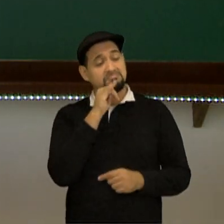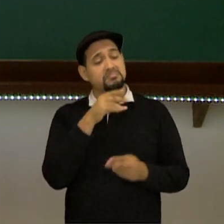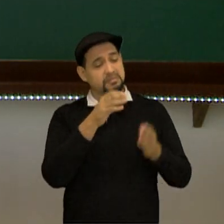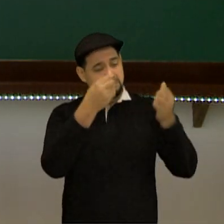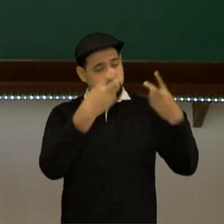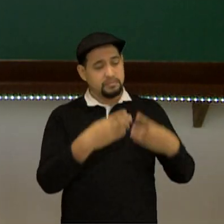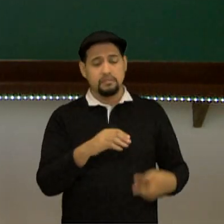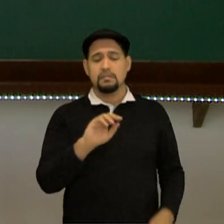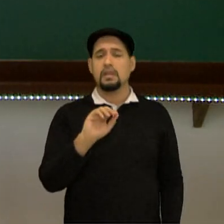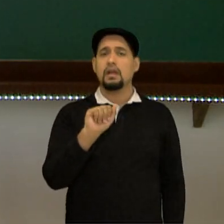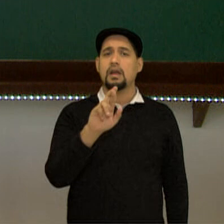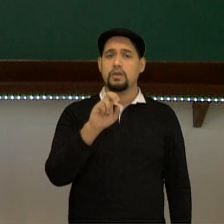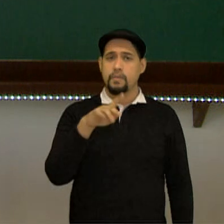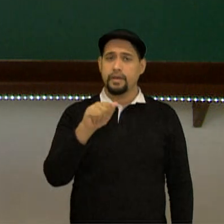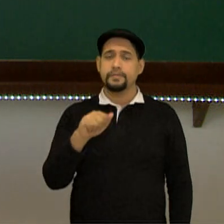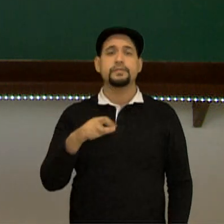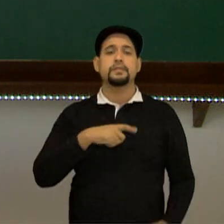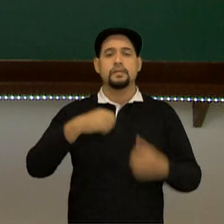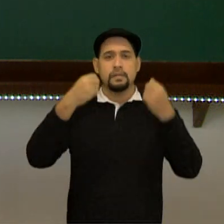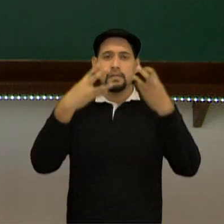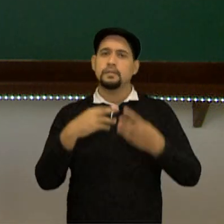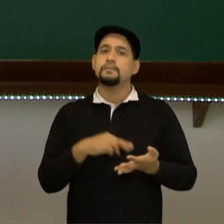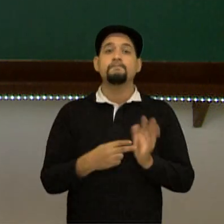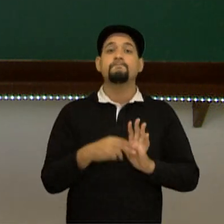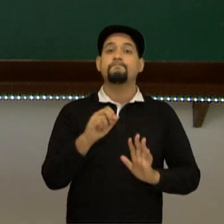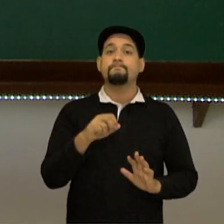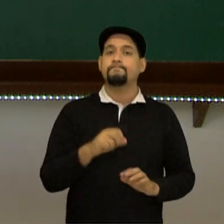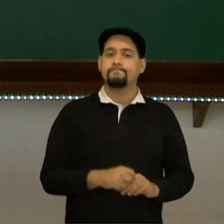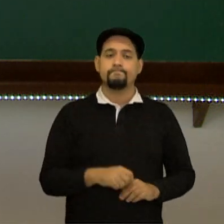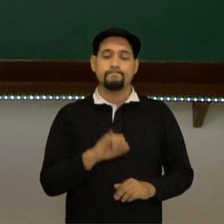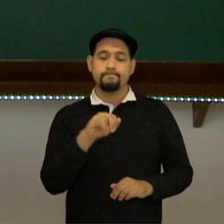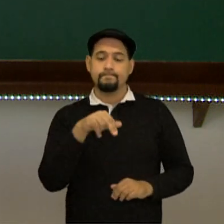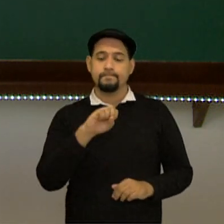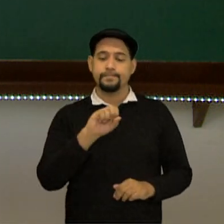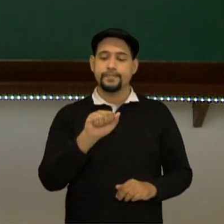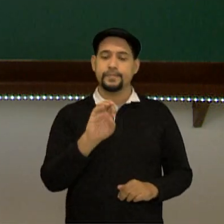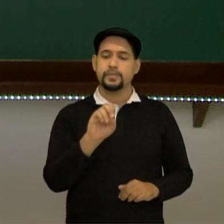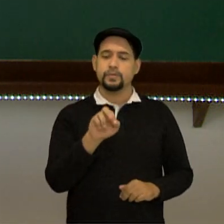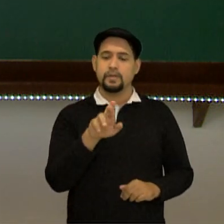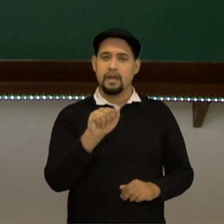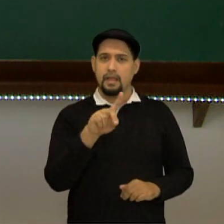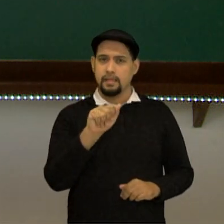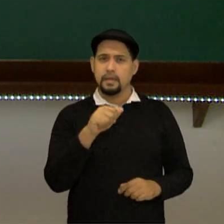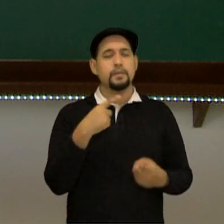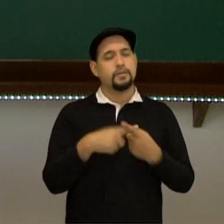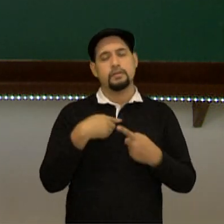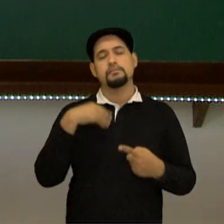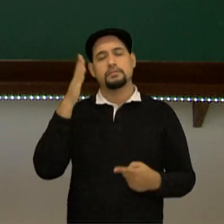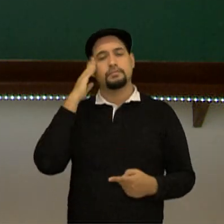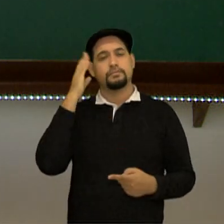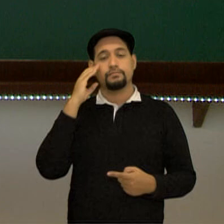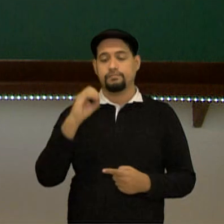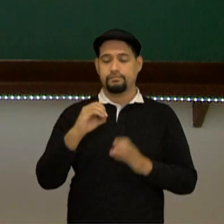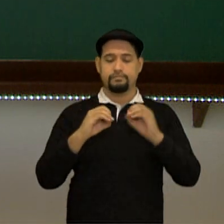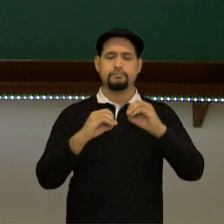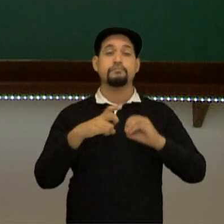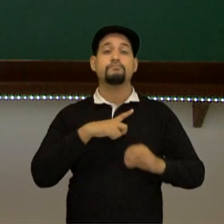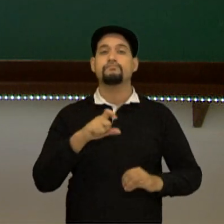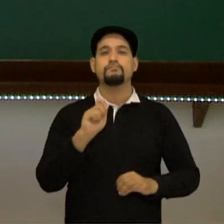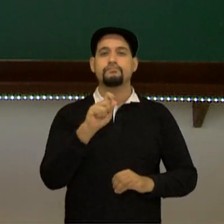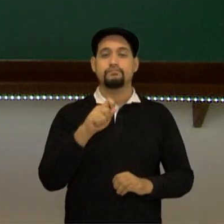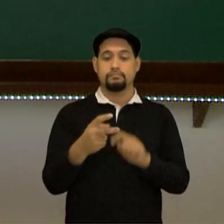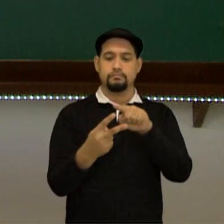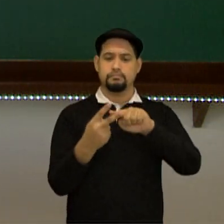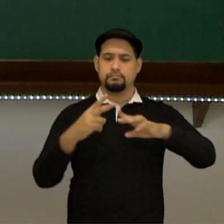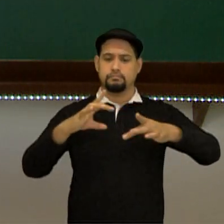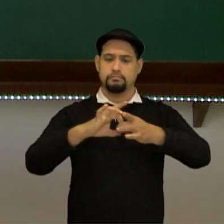aromática, indiretamente nós já estamos dizendo que ela é insaturada, porque sabemos que o anel aromático possui